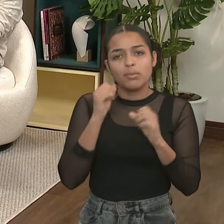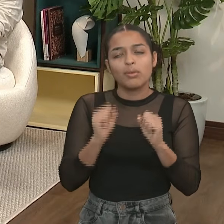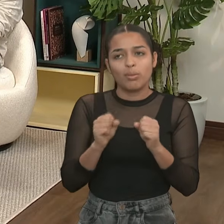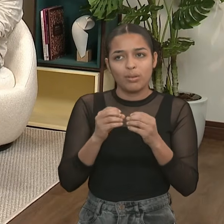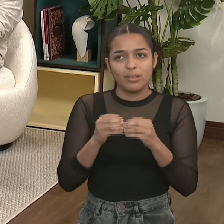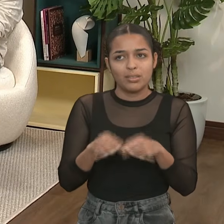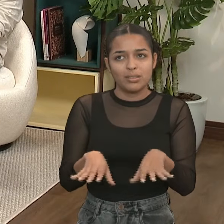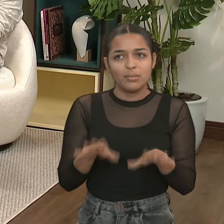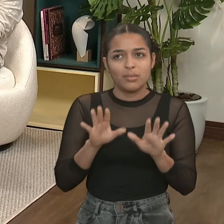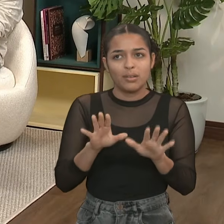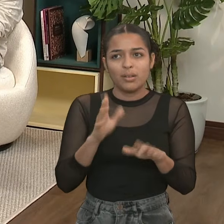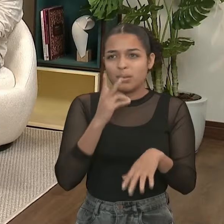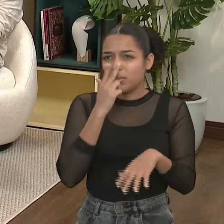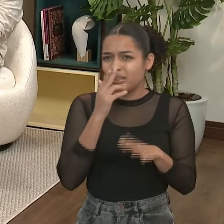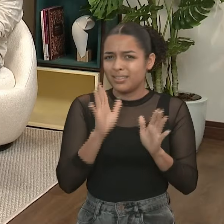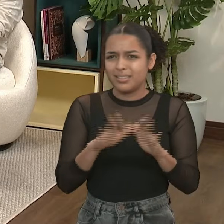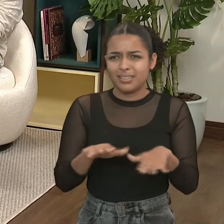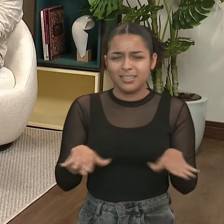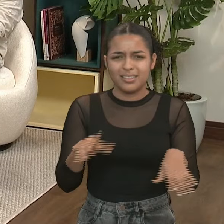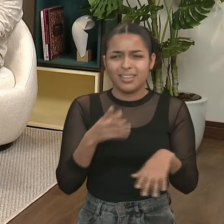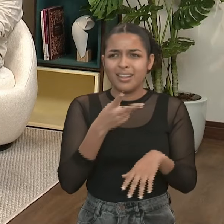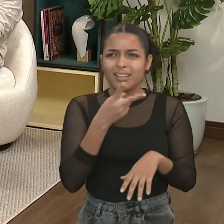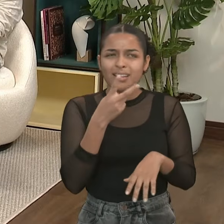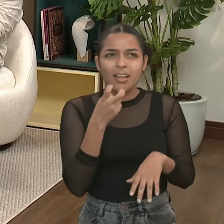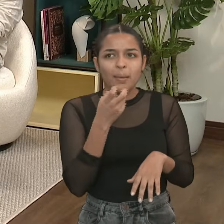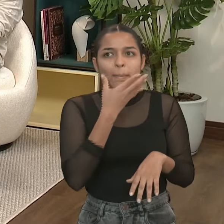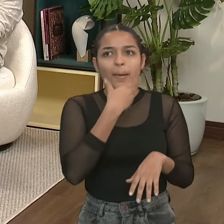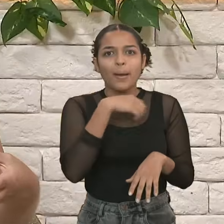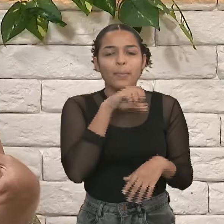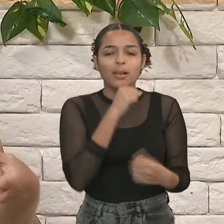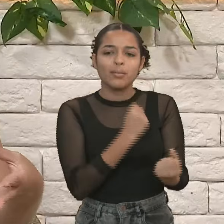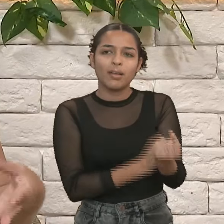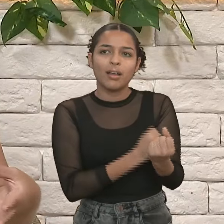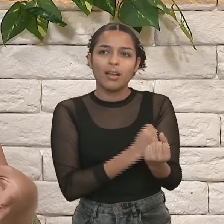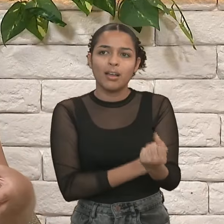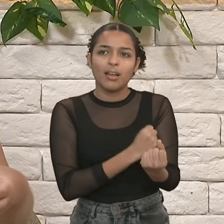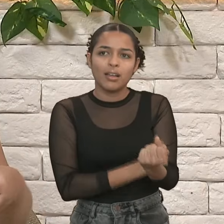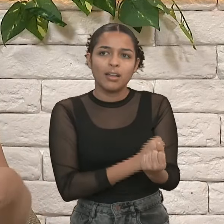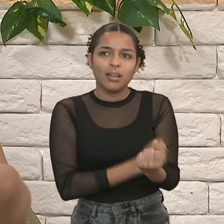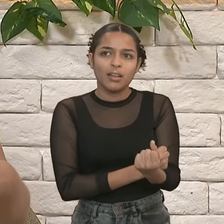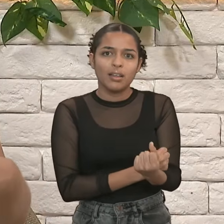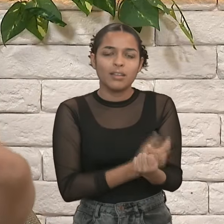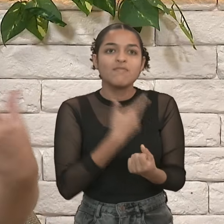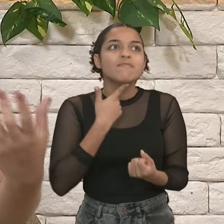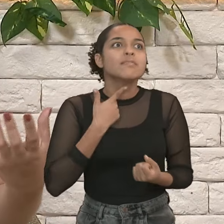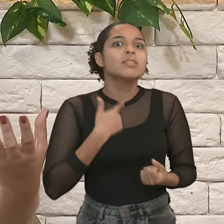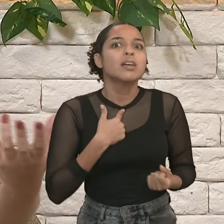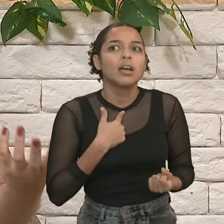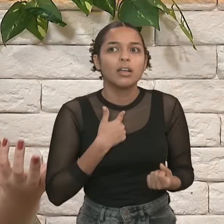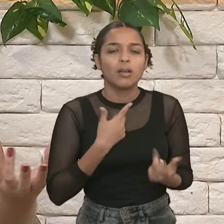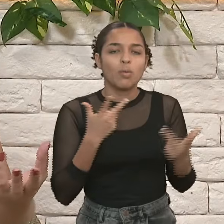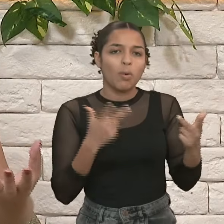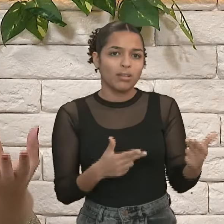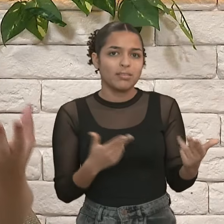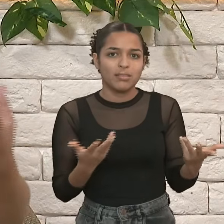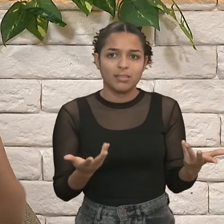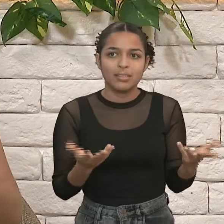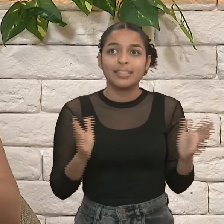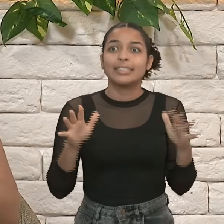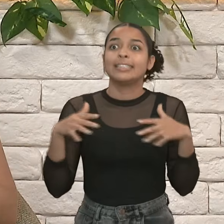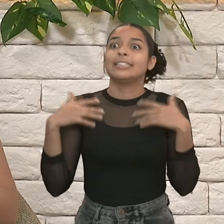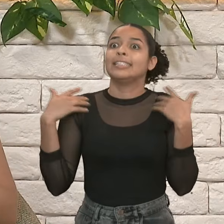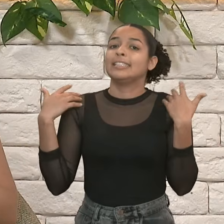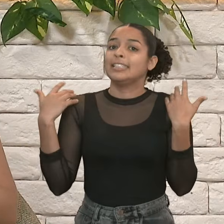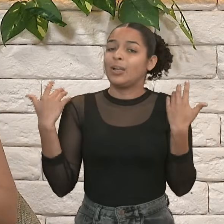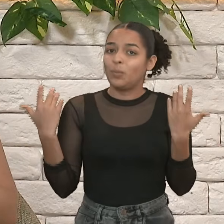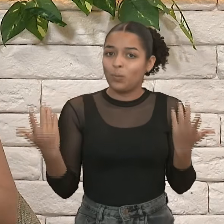não existe? Isso, assim, a gente... todas as pesquisas, elas mostram que a principal variável que contribui